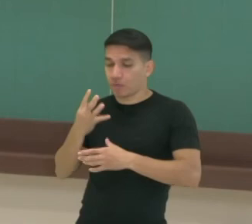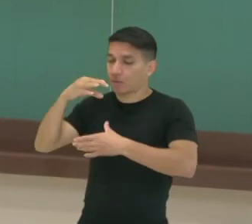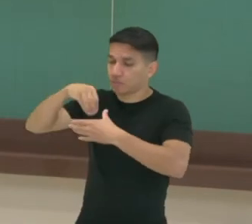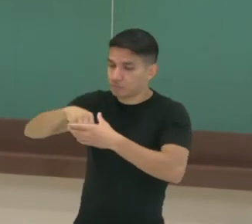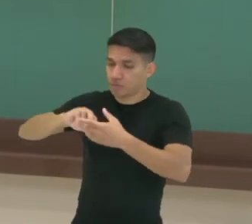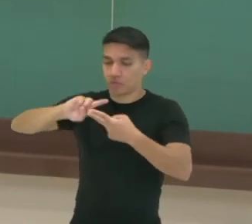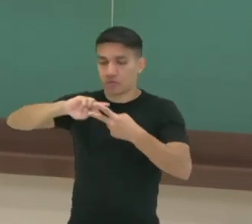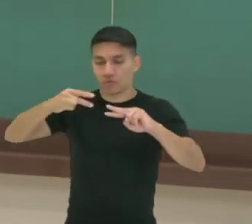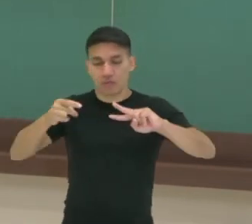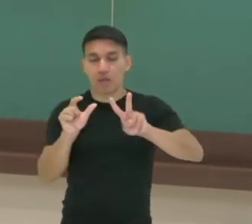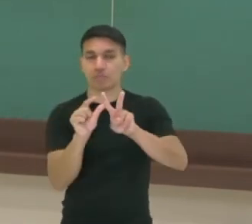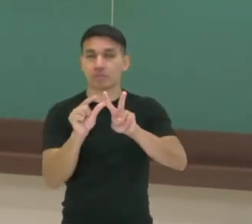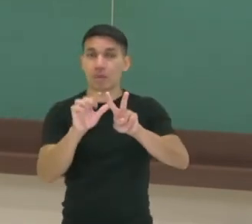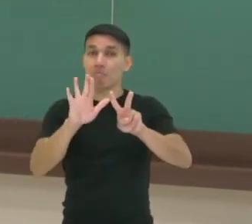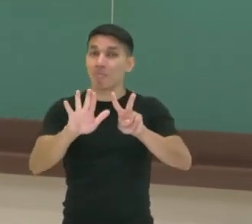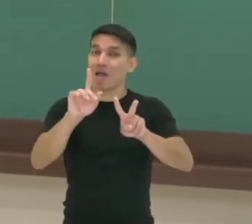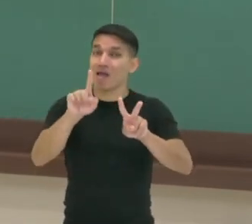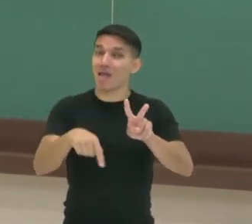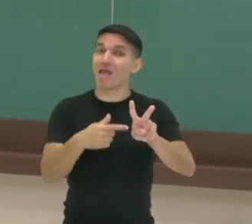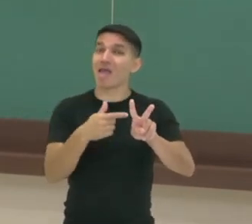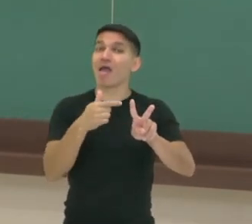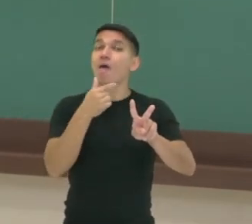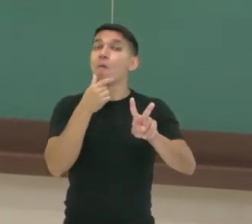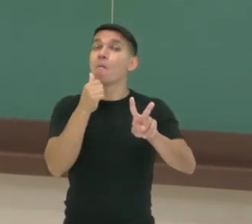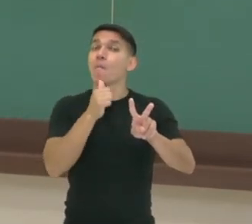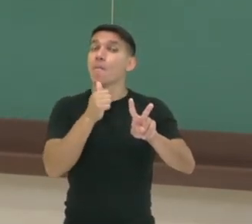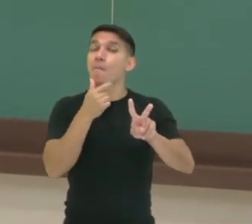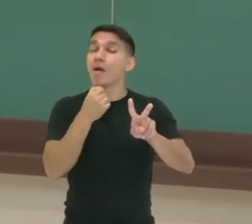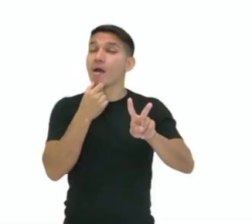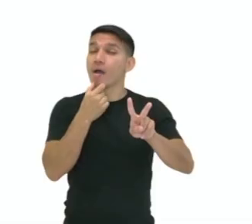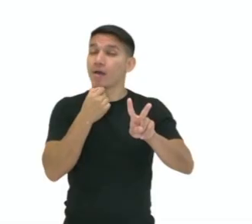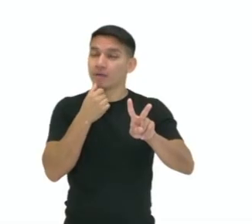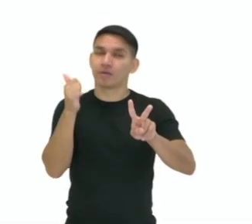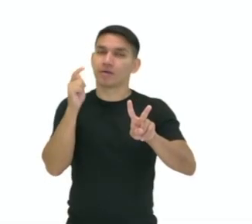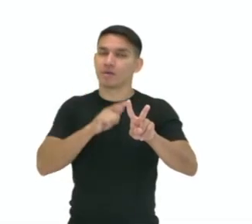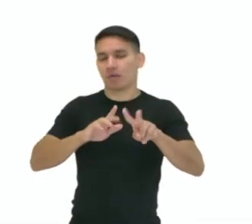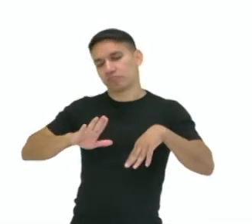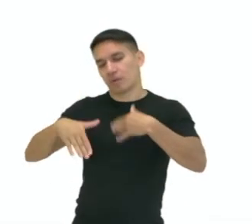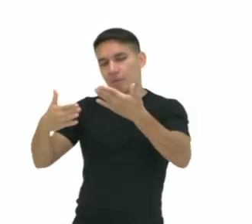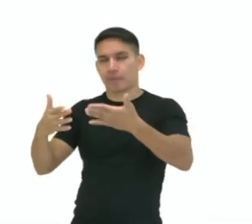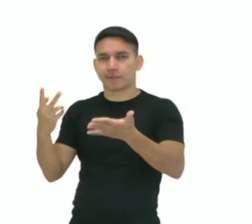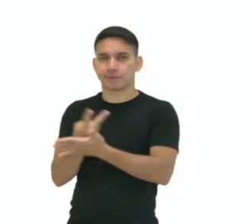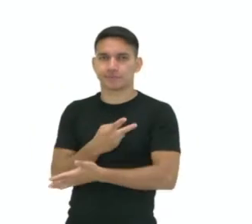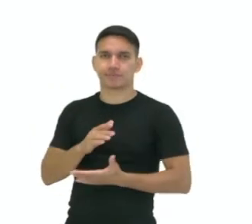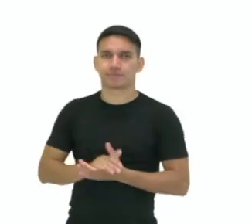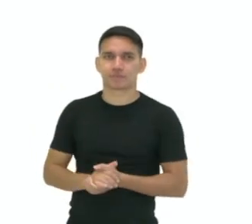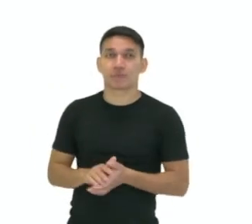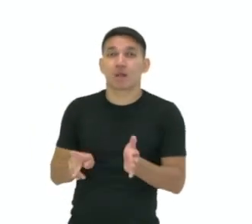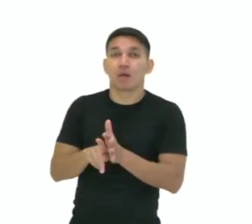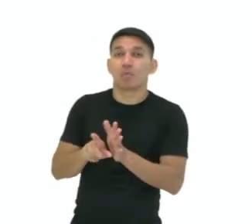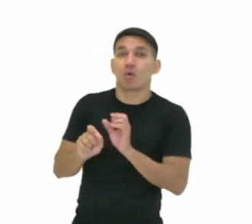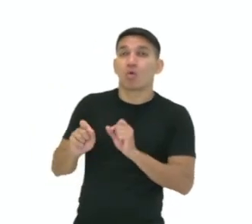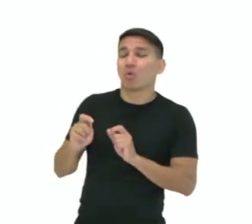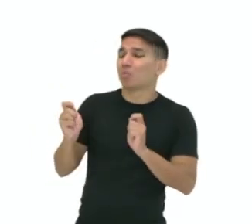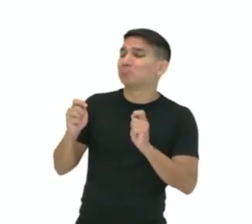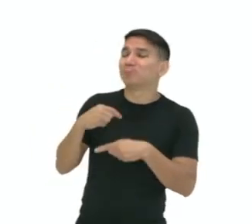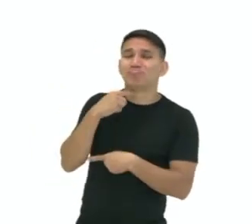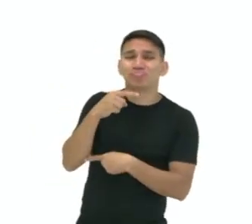Porém, é no sexo masculino que vai desenvolver. Surge por incapacidade do organismo de produzir